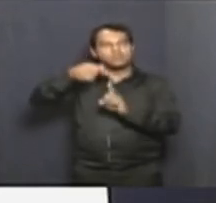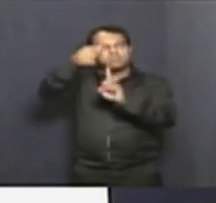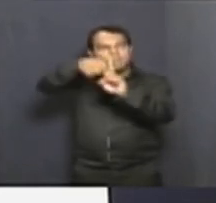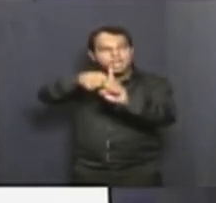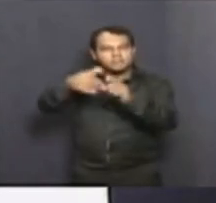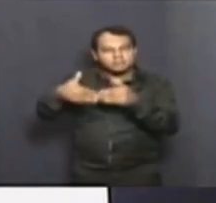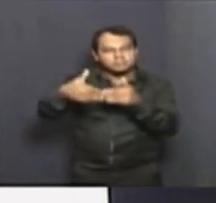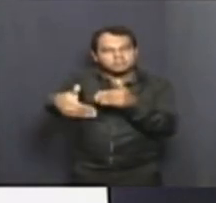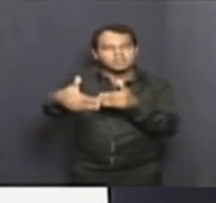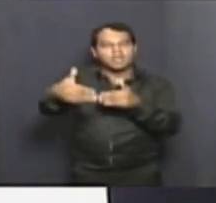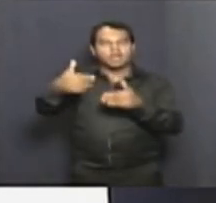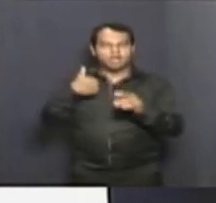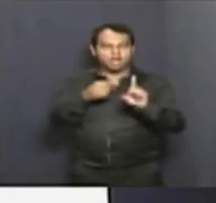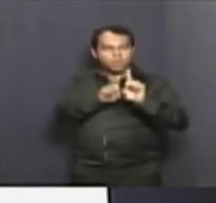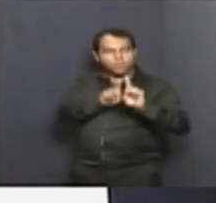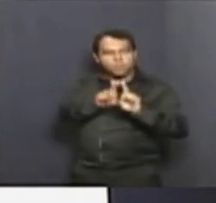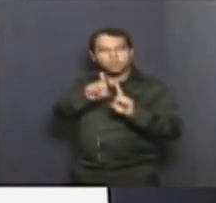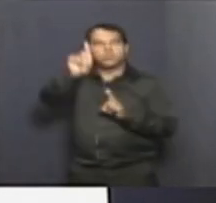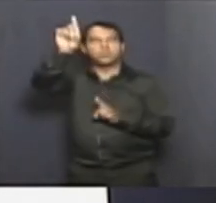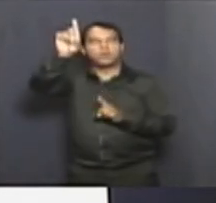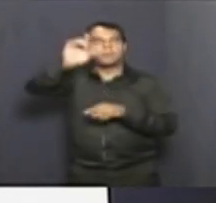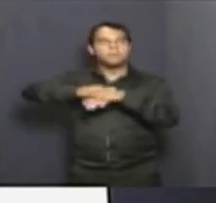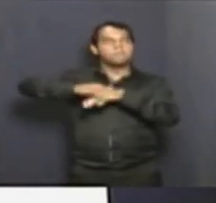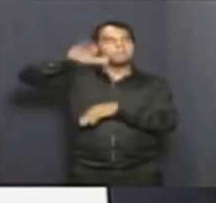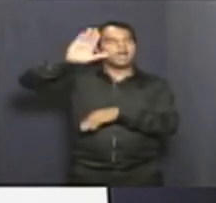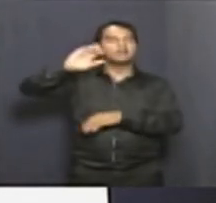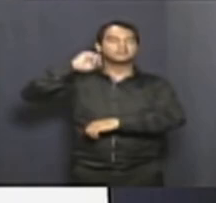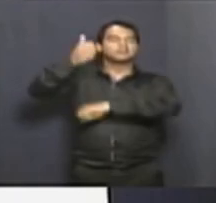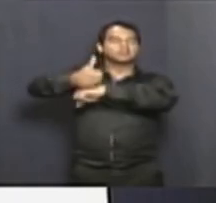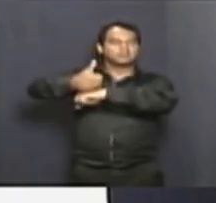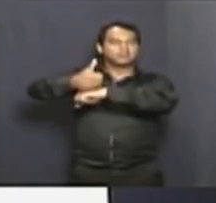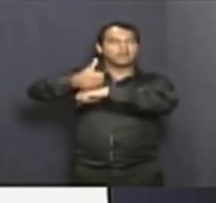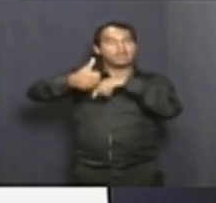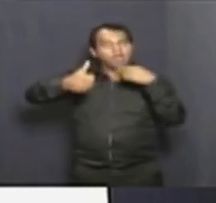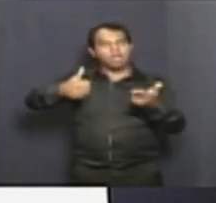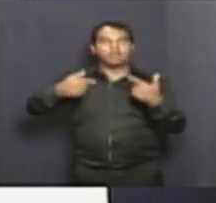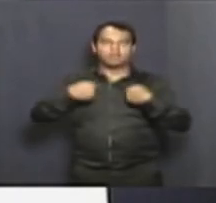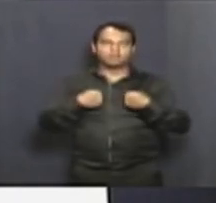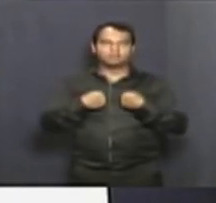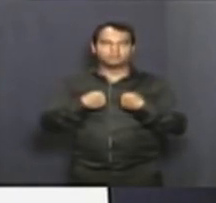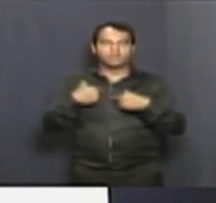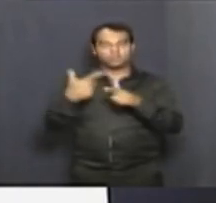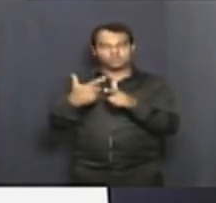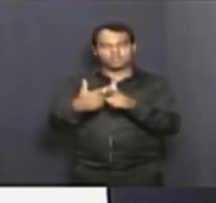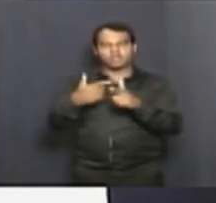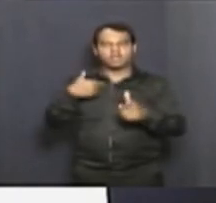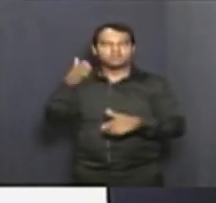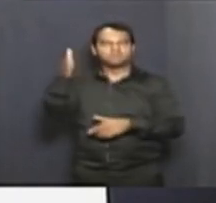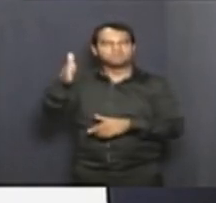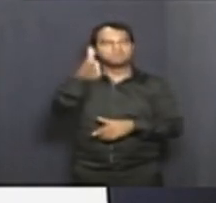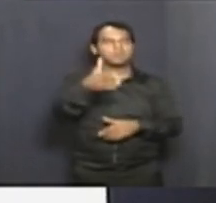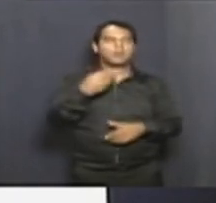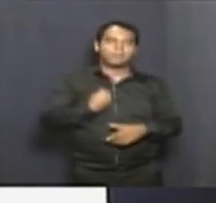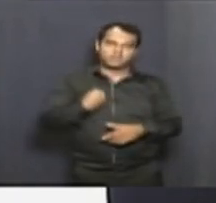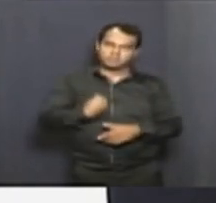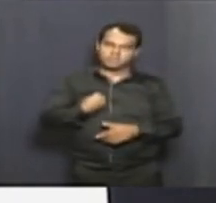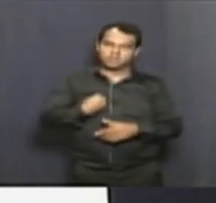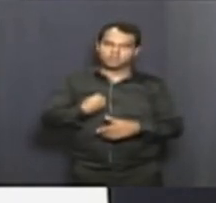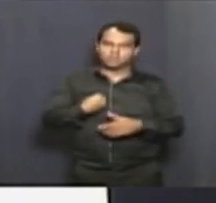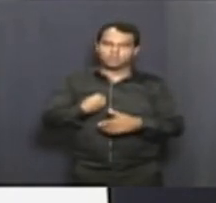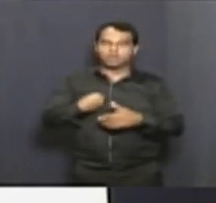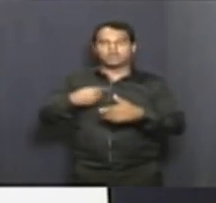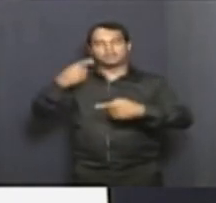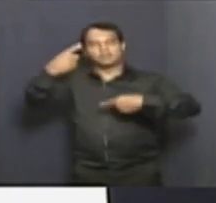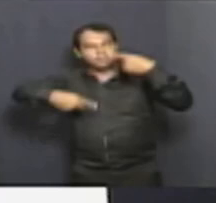candidato que mais cresceu nas pesquisas de opinião pública fruto de que todas as nossas participações quer seja em